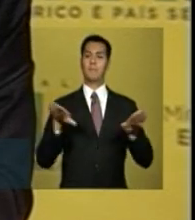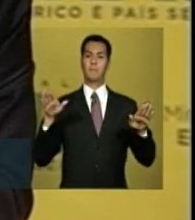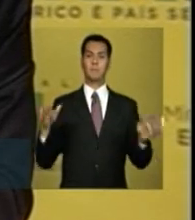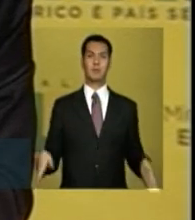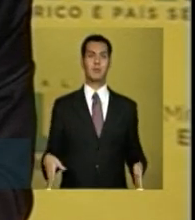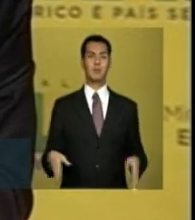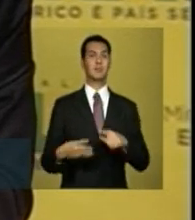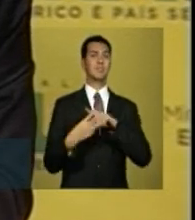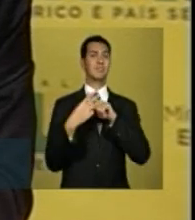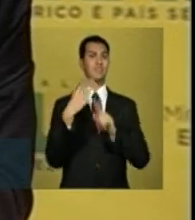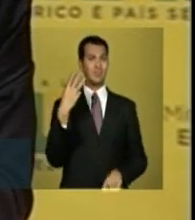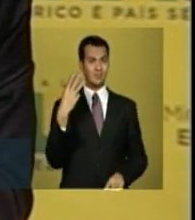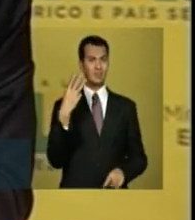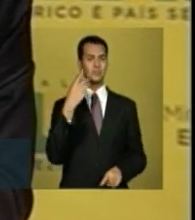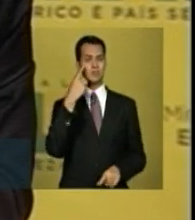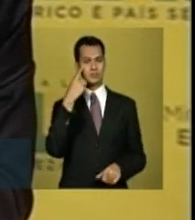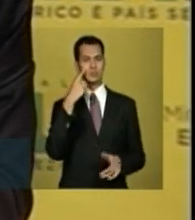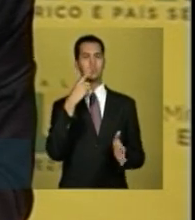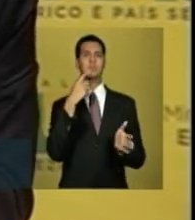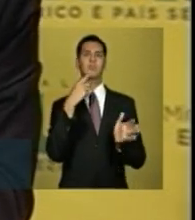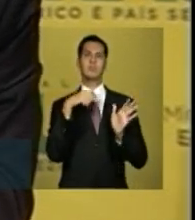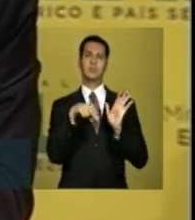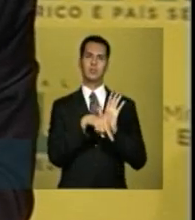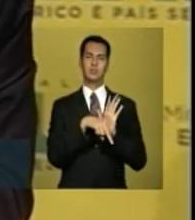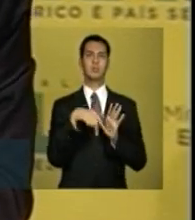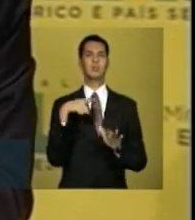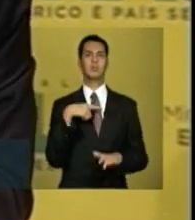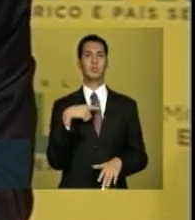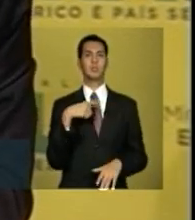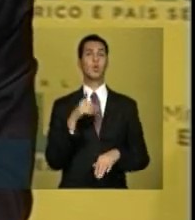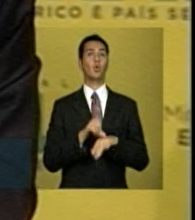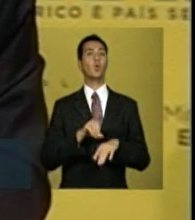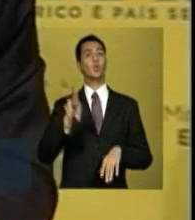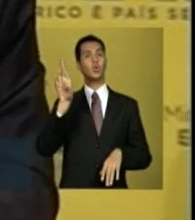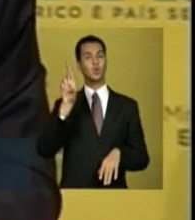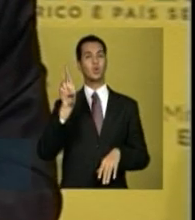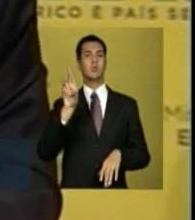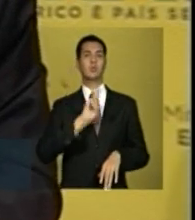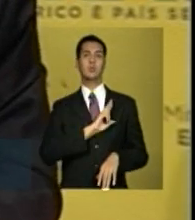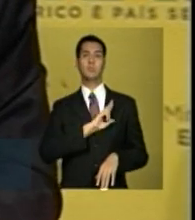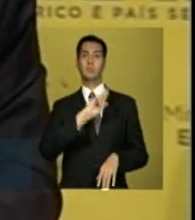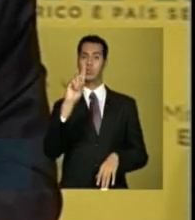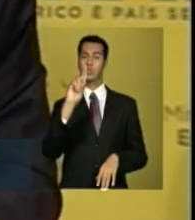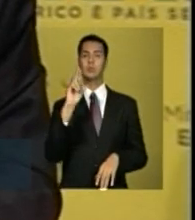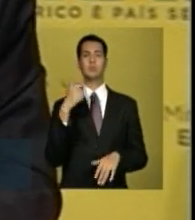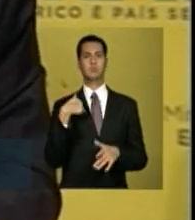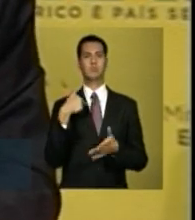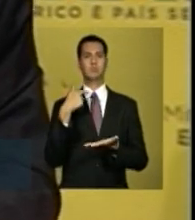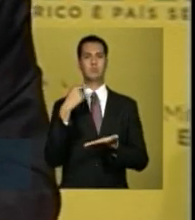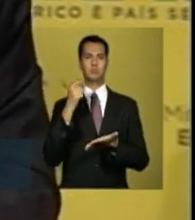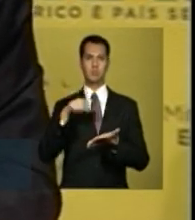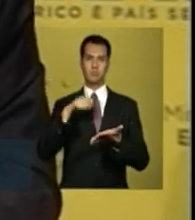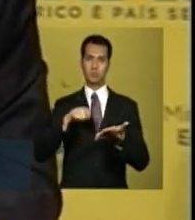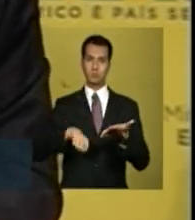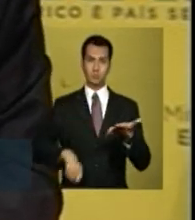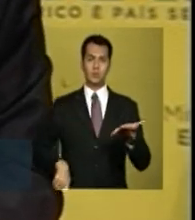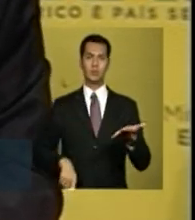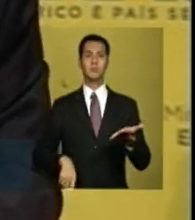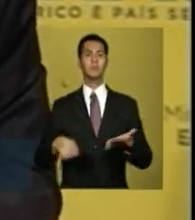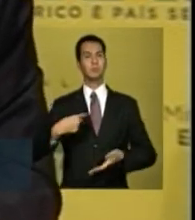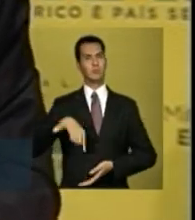banca com três membros coordenado por um doutor que faz a avaliação final porque a redação sempre tem subjetividade e nós precisamos ter